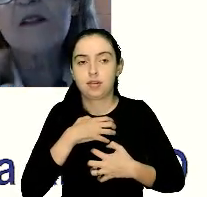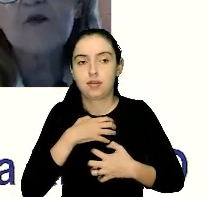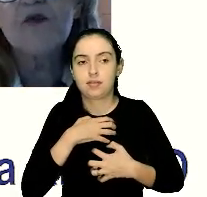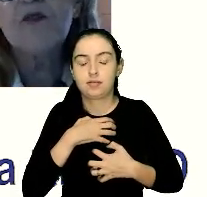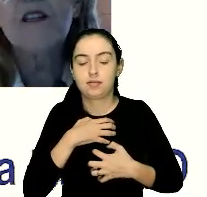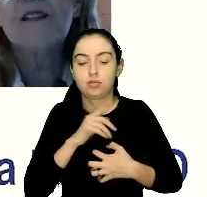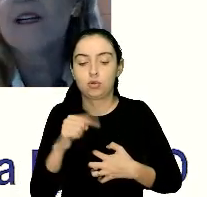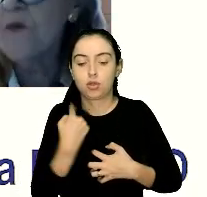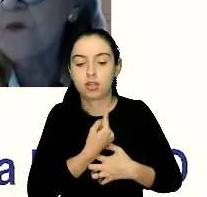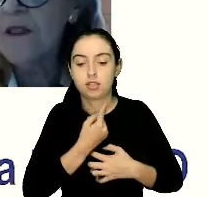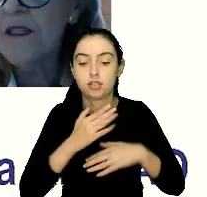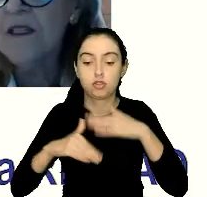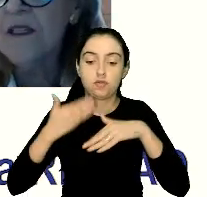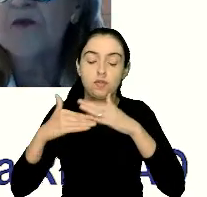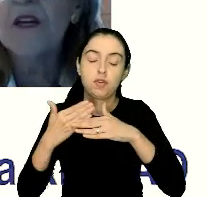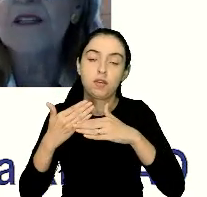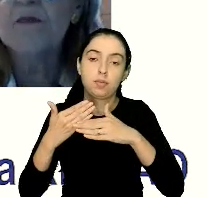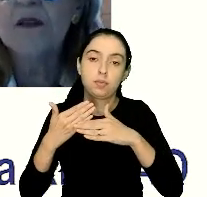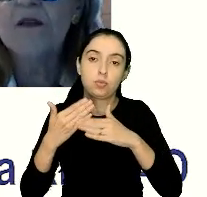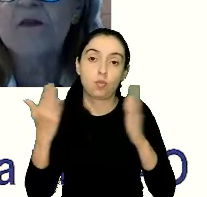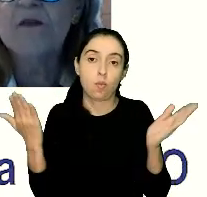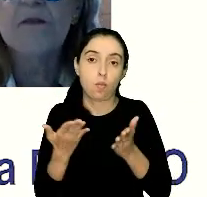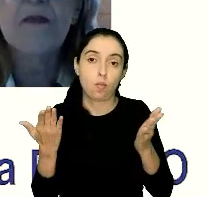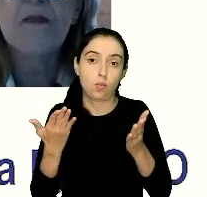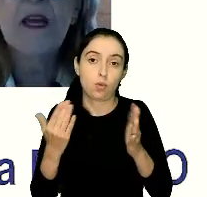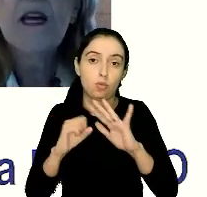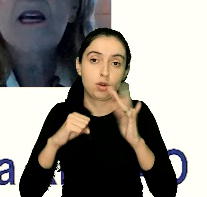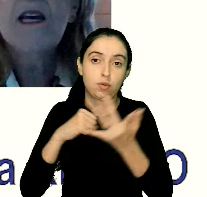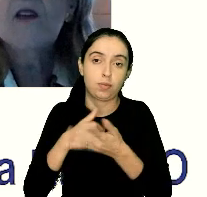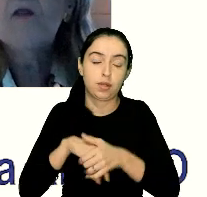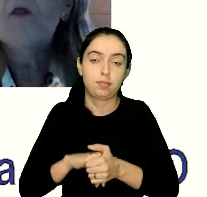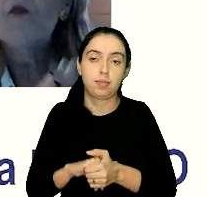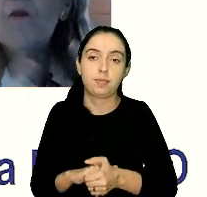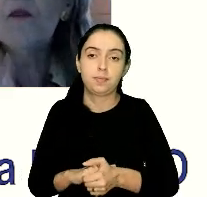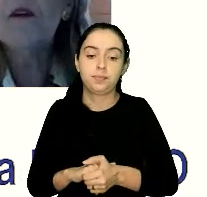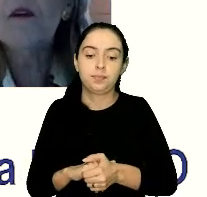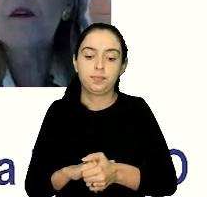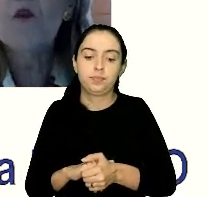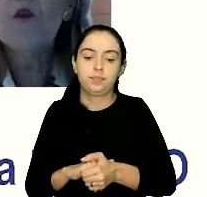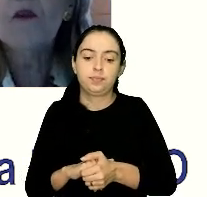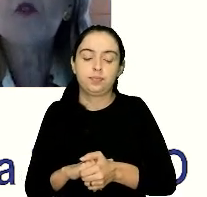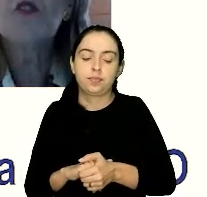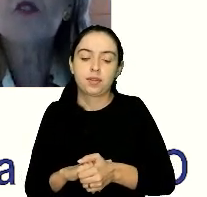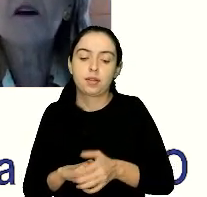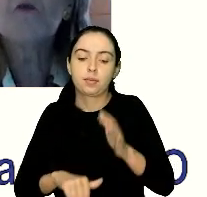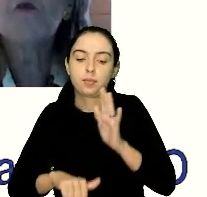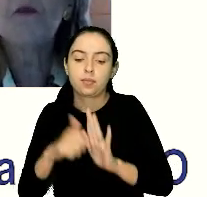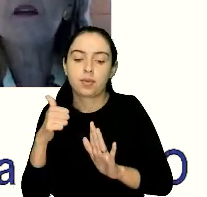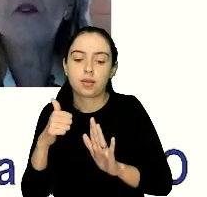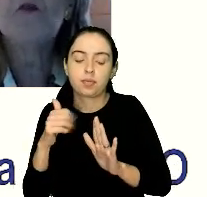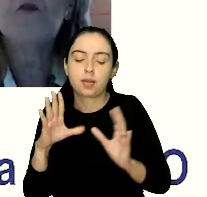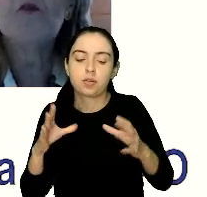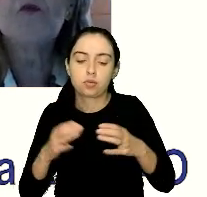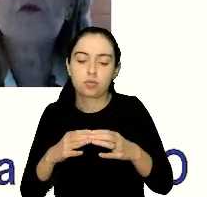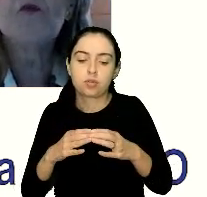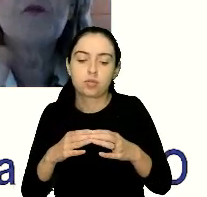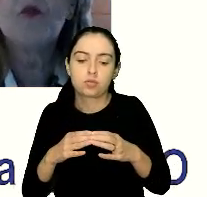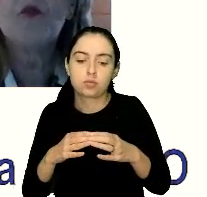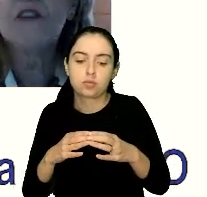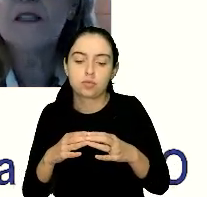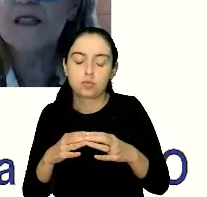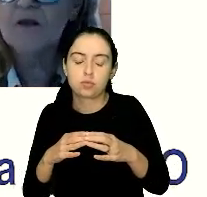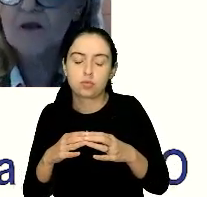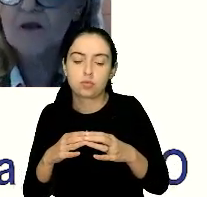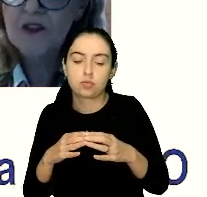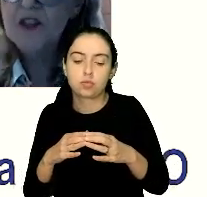nós estamos passando nessa pandemia. Num primeiro momento, nós tivemos o período